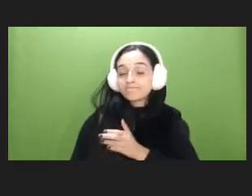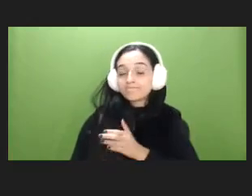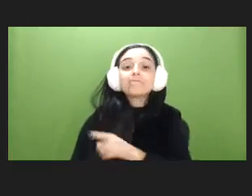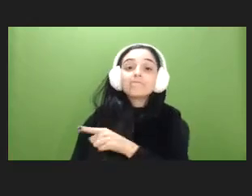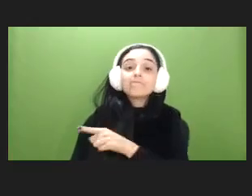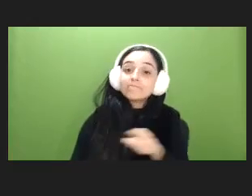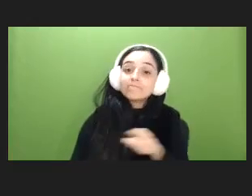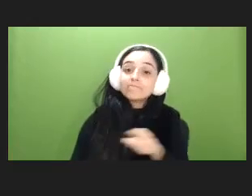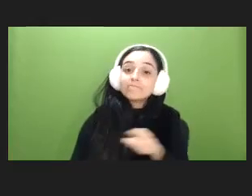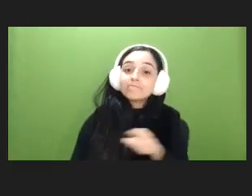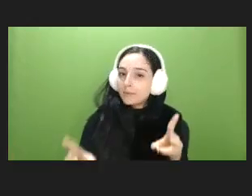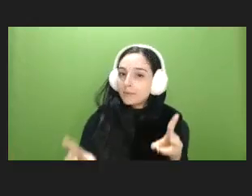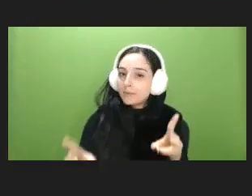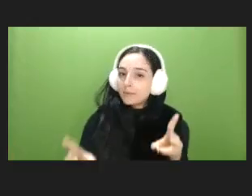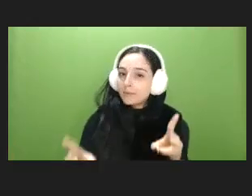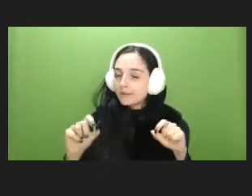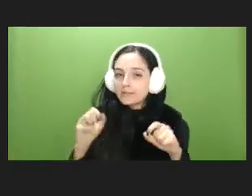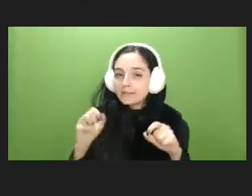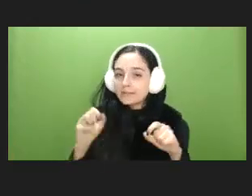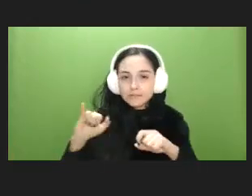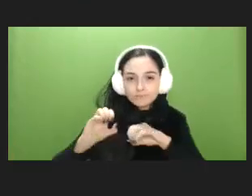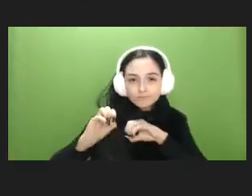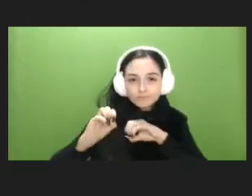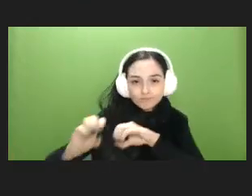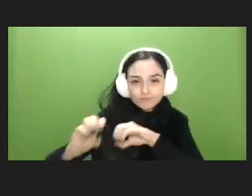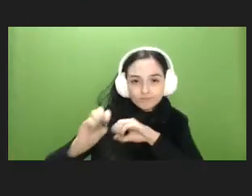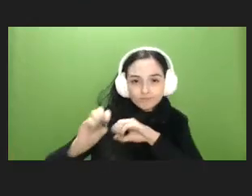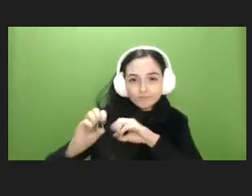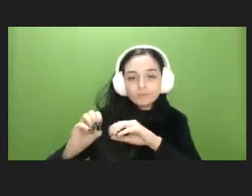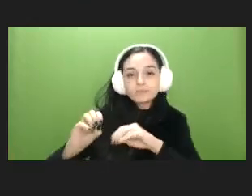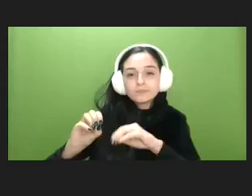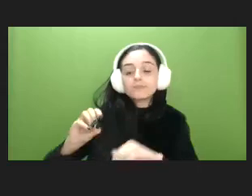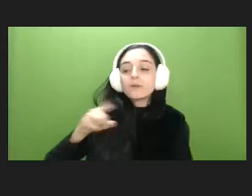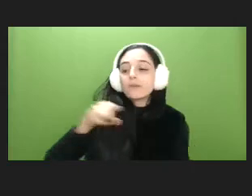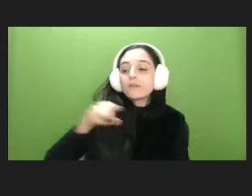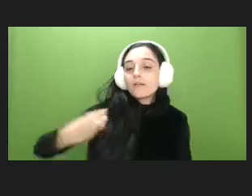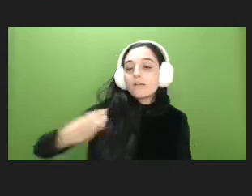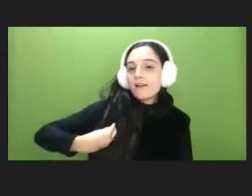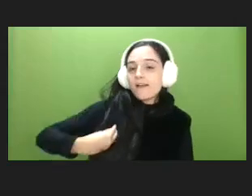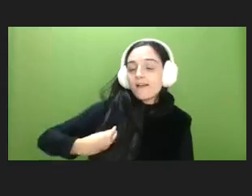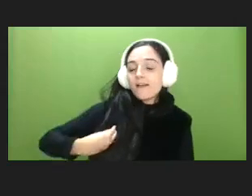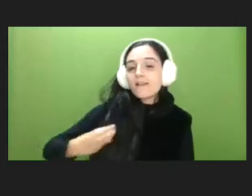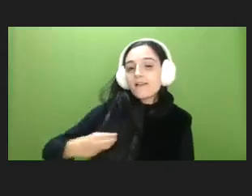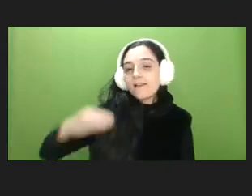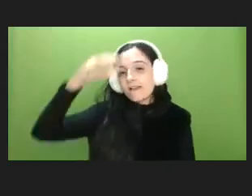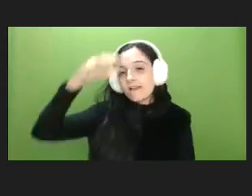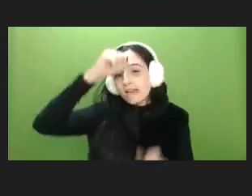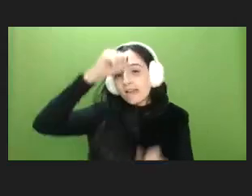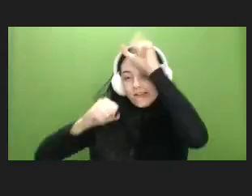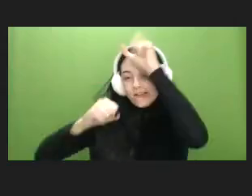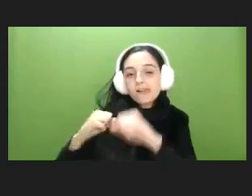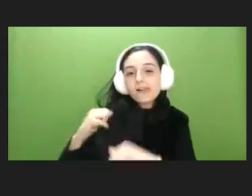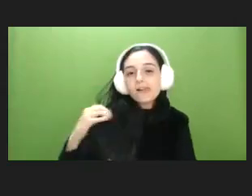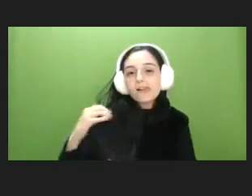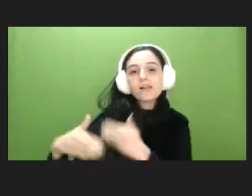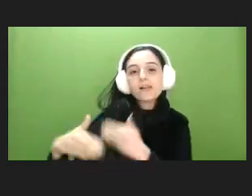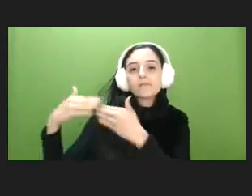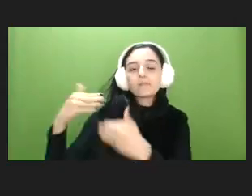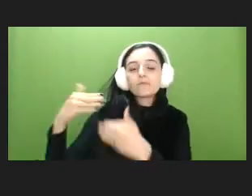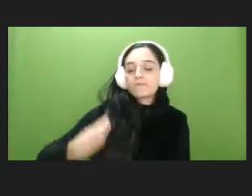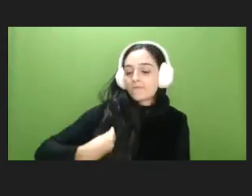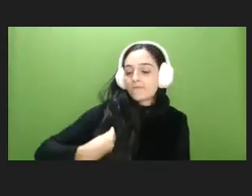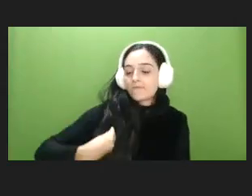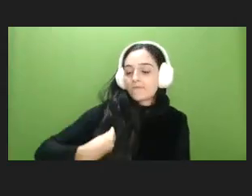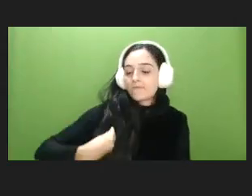você aumenta a sobrevida das pessoas, né? Evita ter